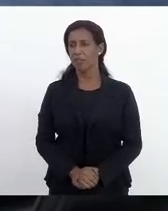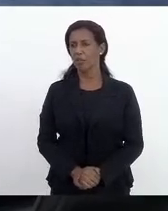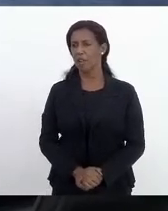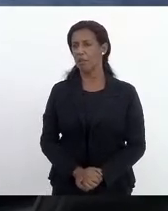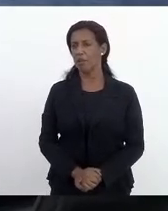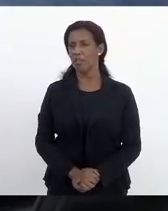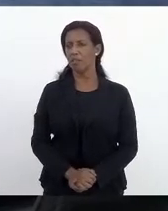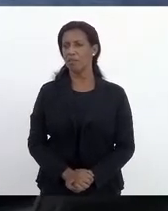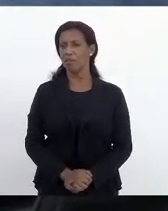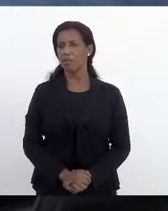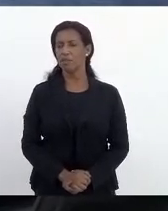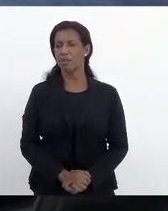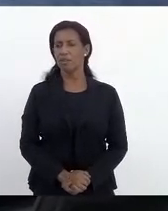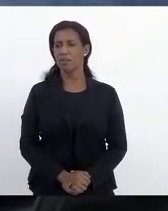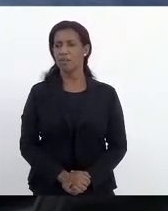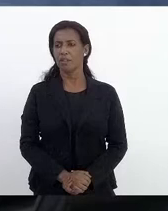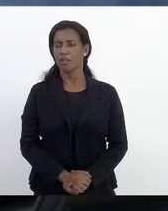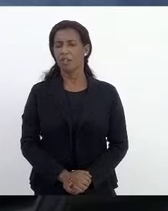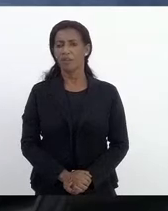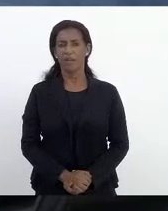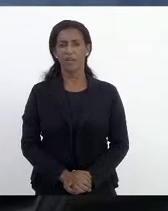e as mulheres